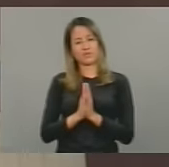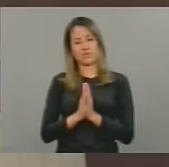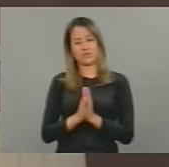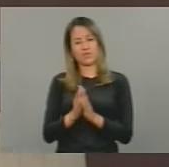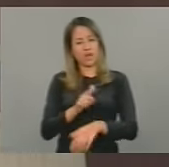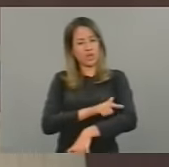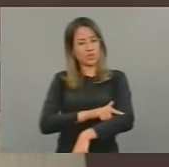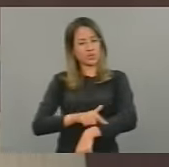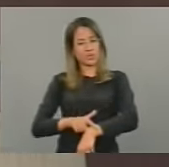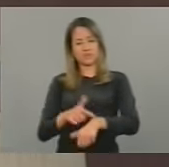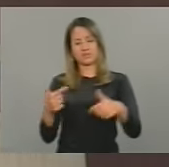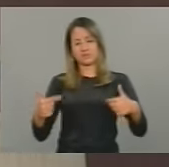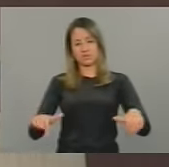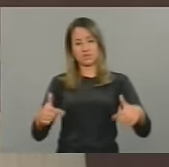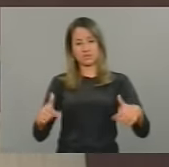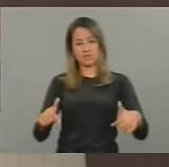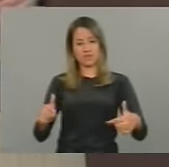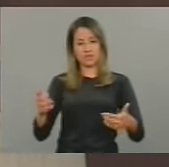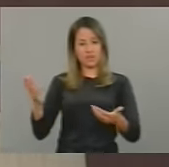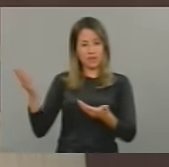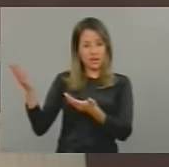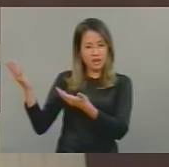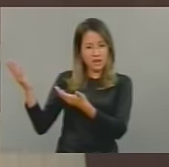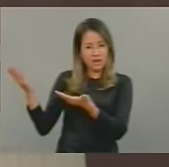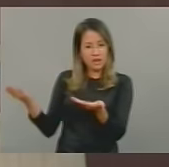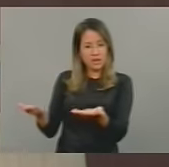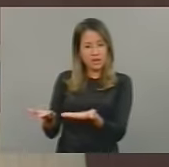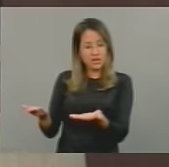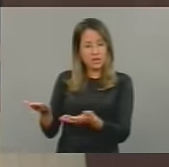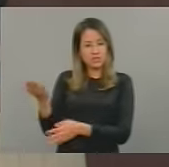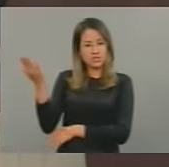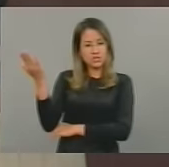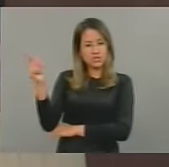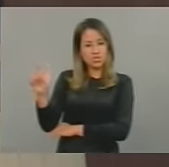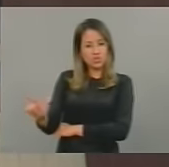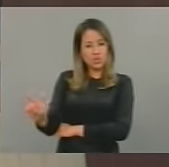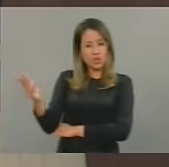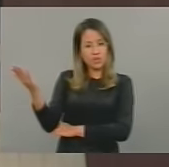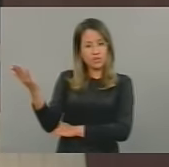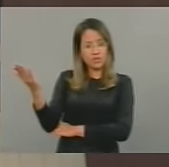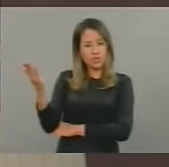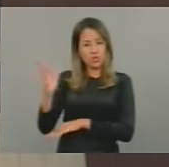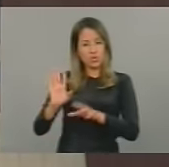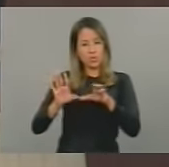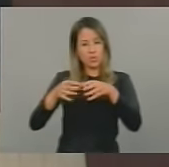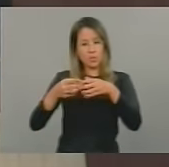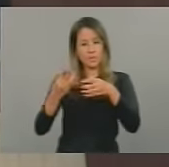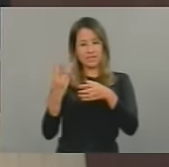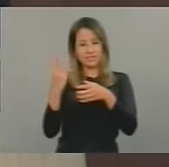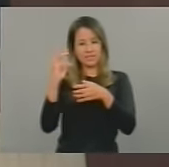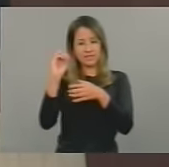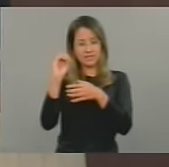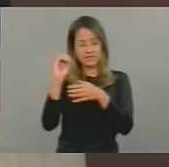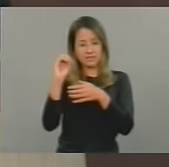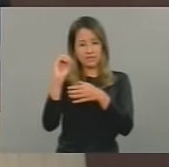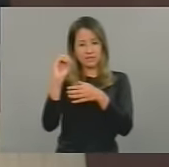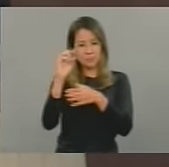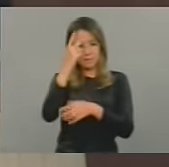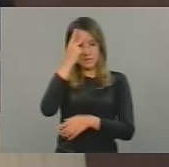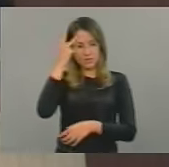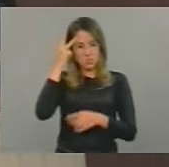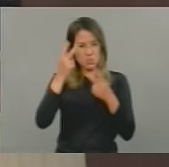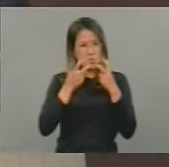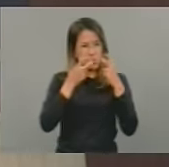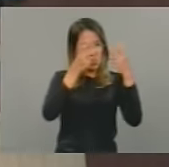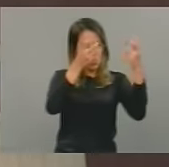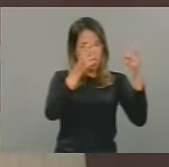mais esse exemplo, não é isso que a gente quer. Não é essa a cara do Ceará